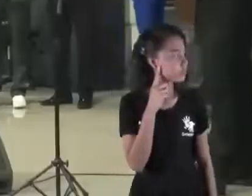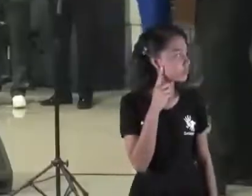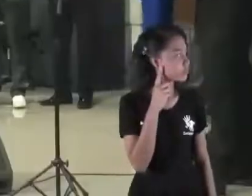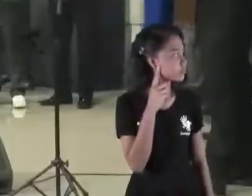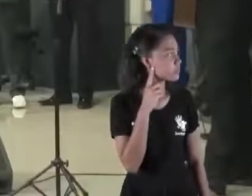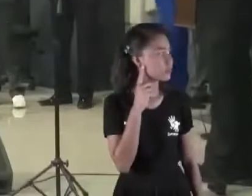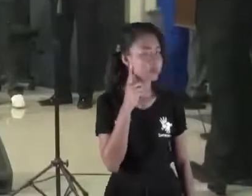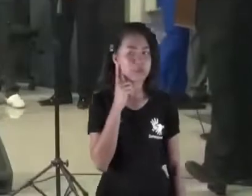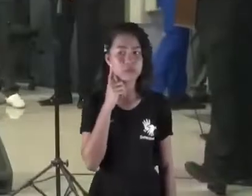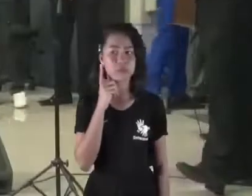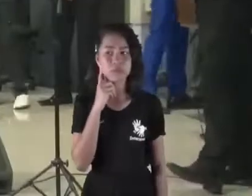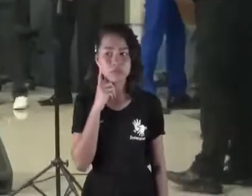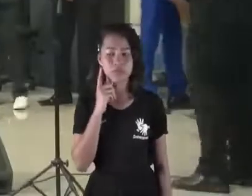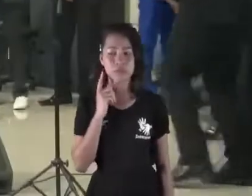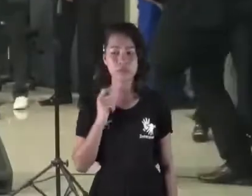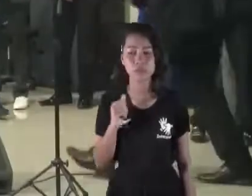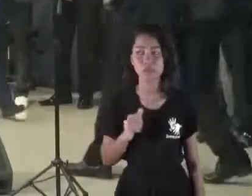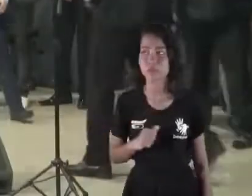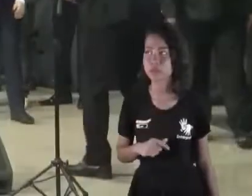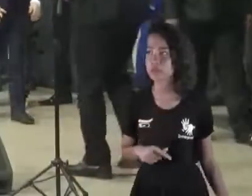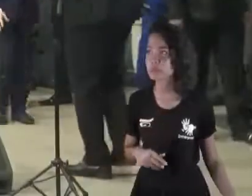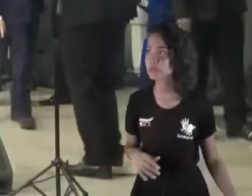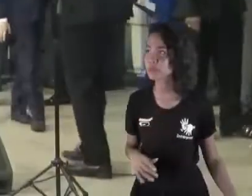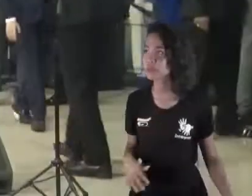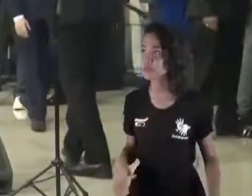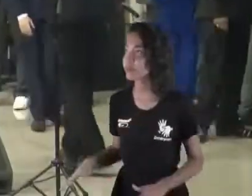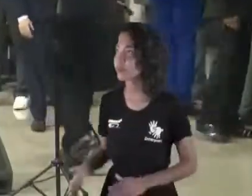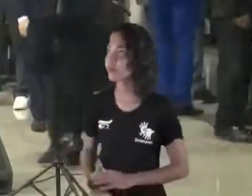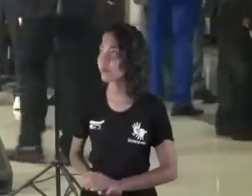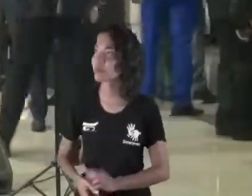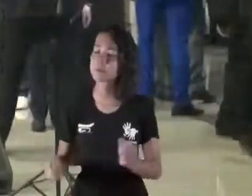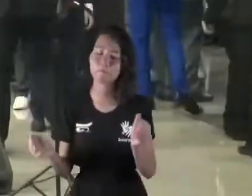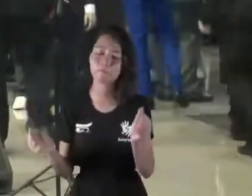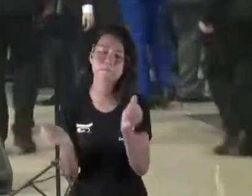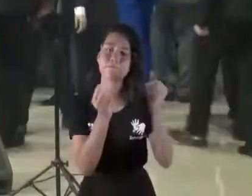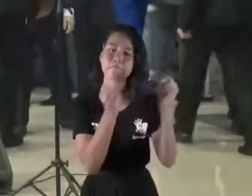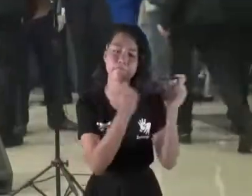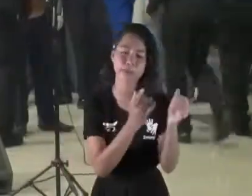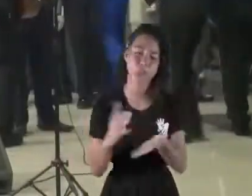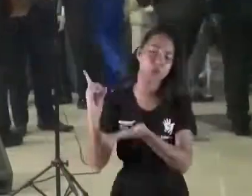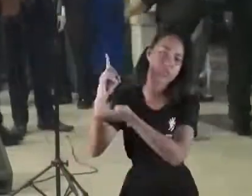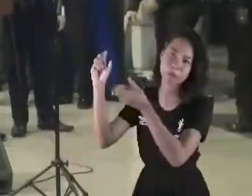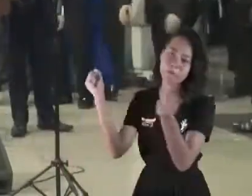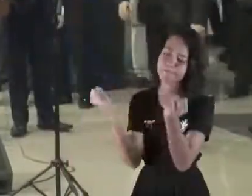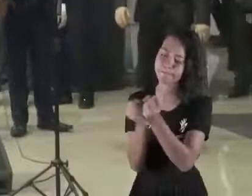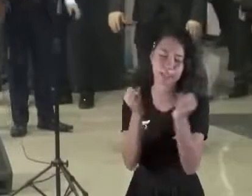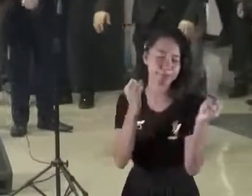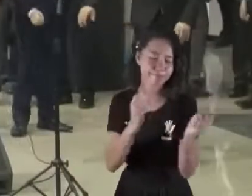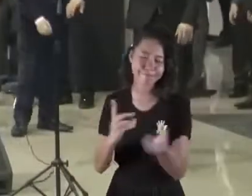Quem pode dar glória a Deus? Quem pode dar glória a Deus?